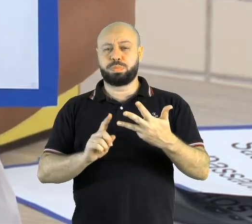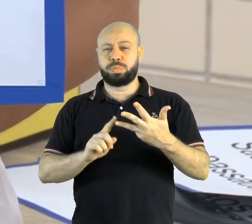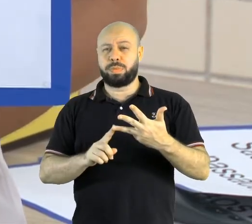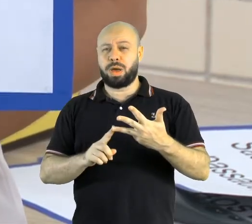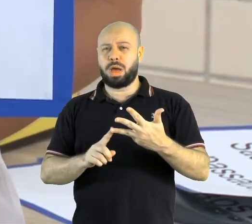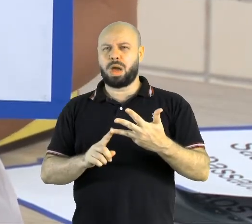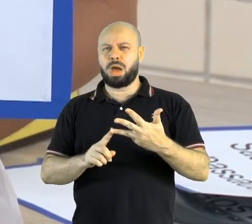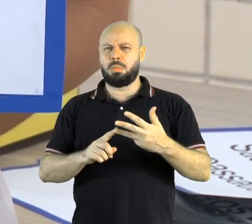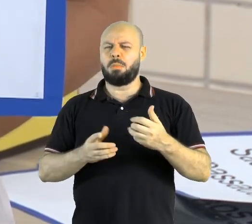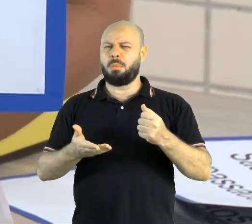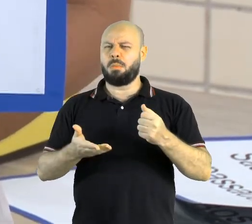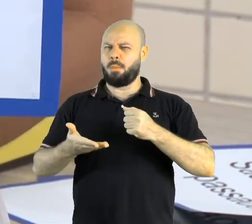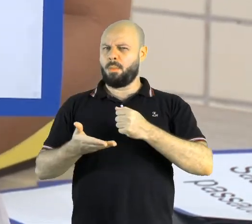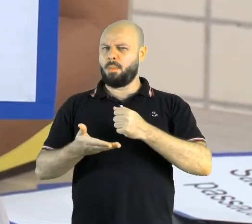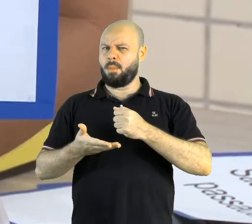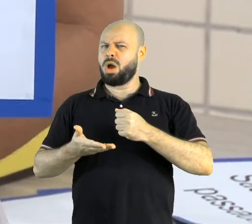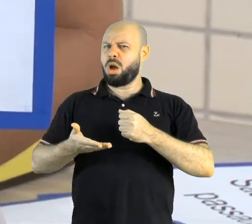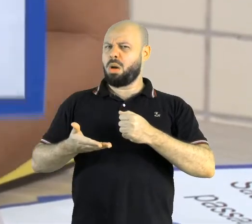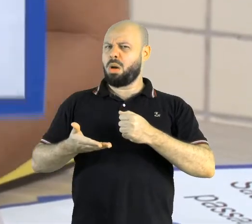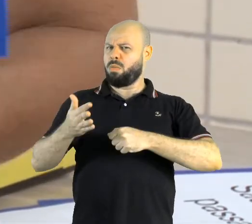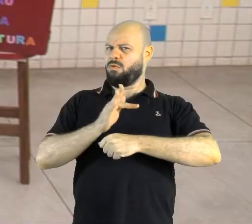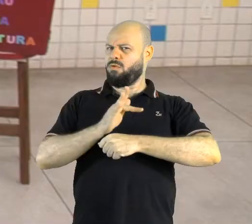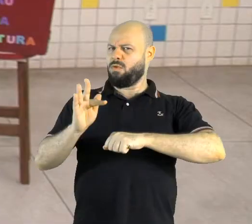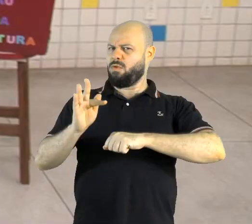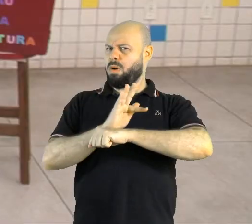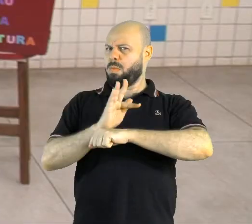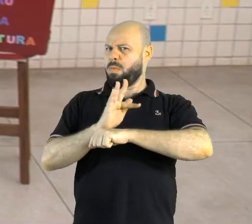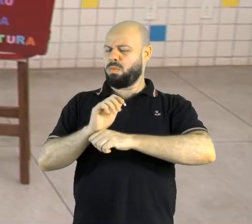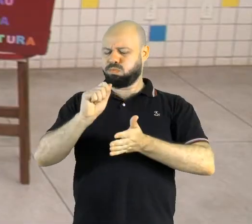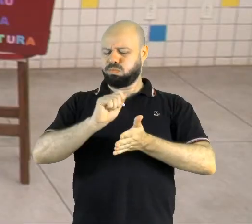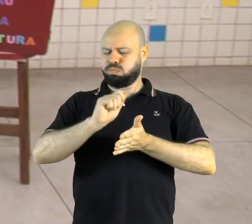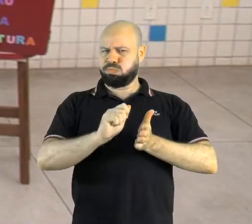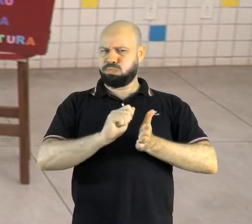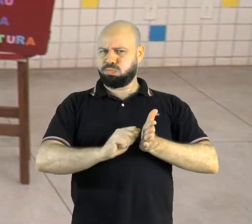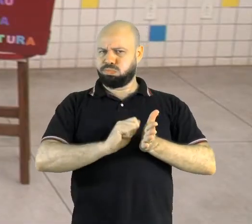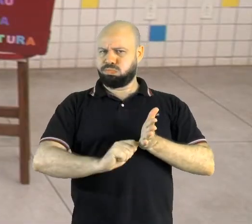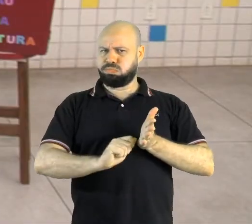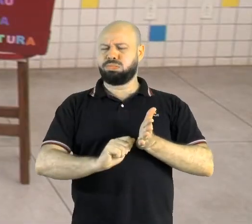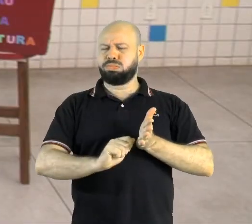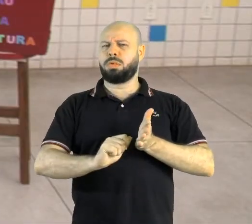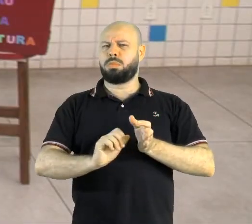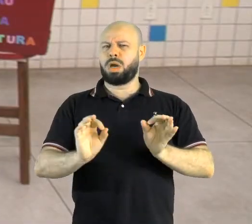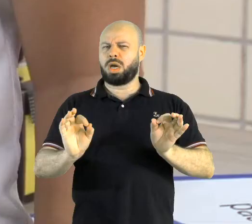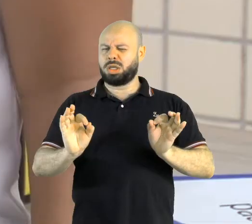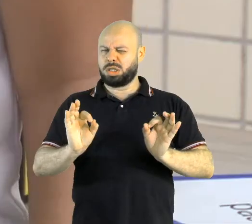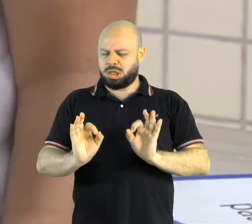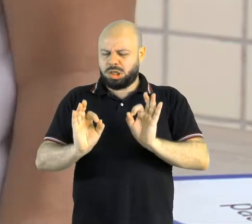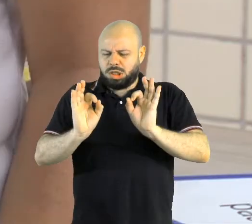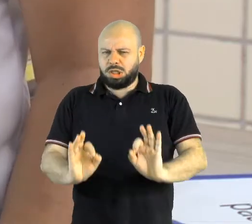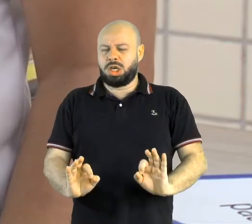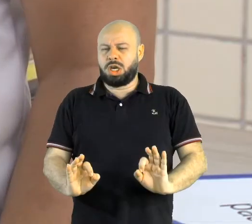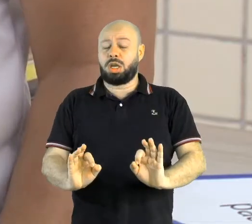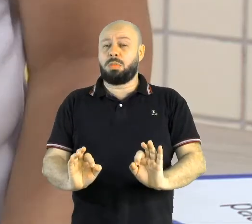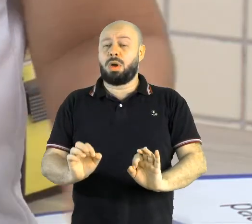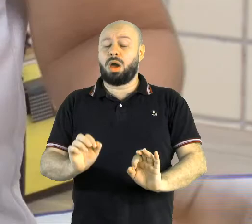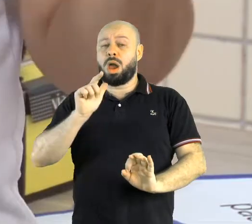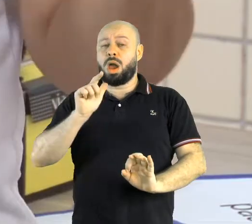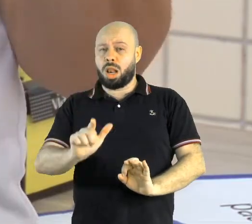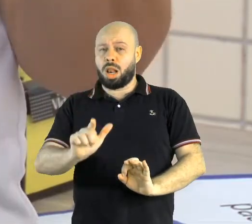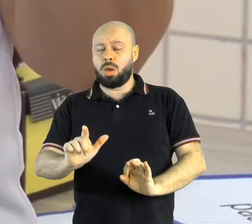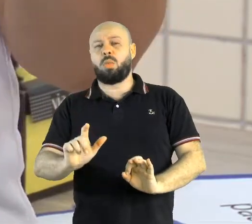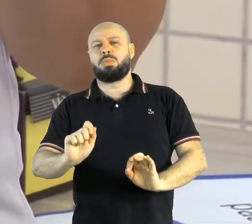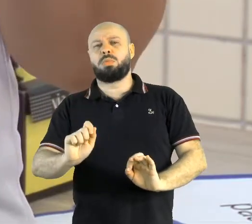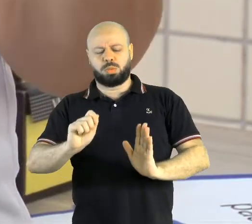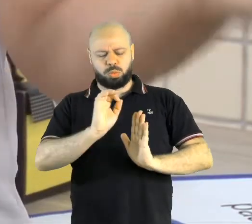vai escrever com a ortografia correta, vai empregar o uso correto da língua, vai priorizar, vai estar